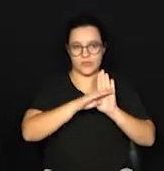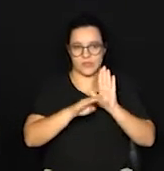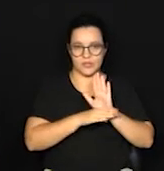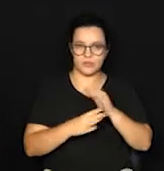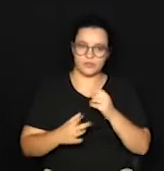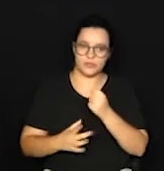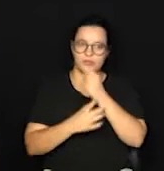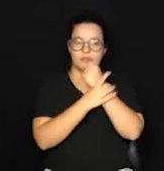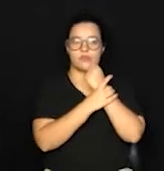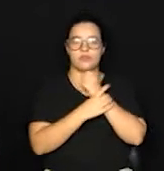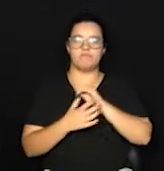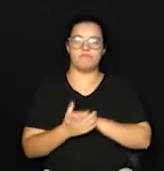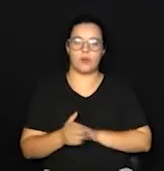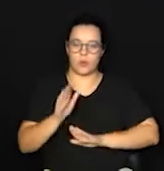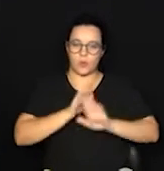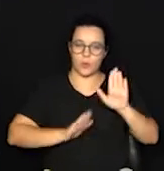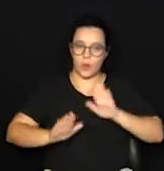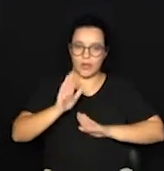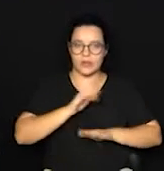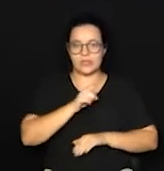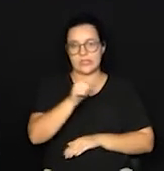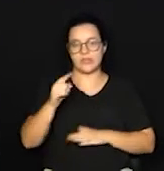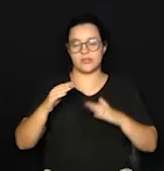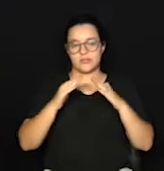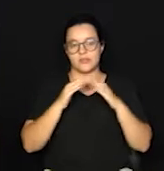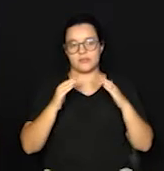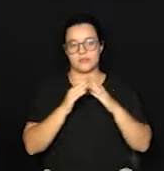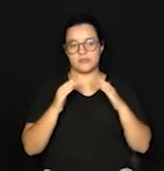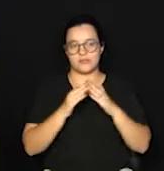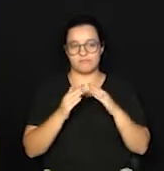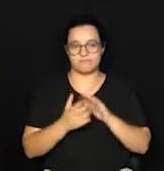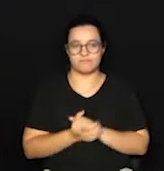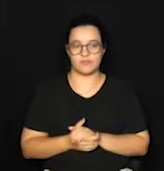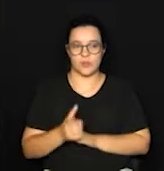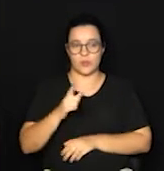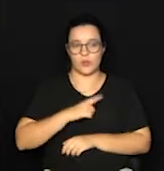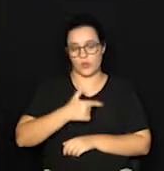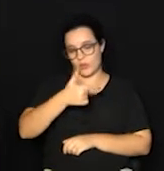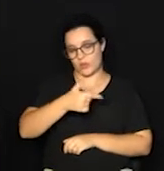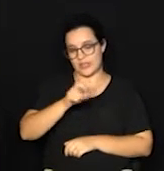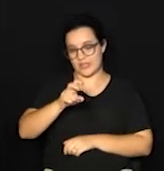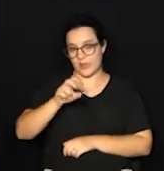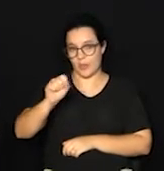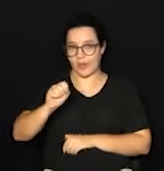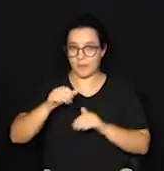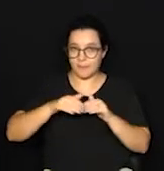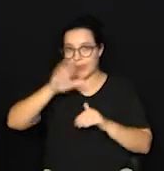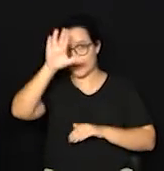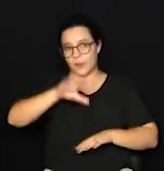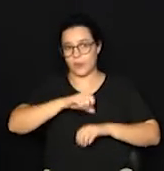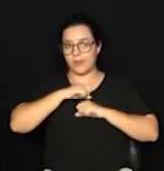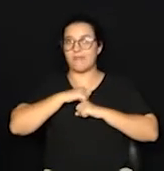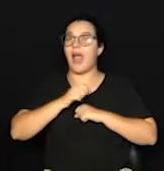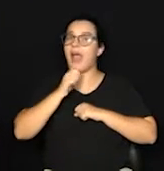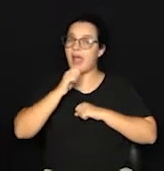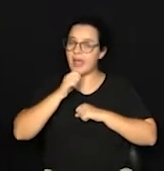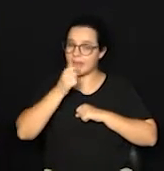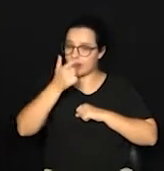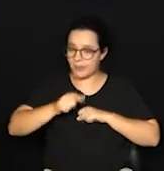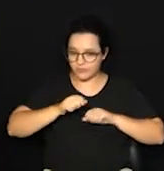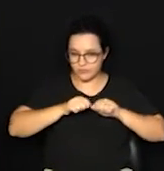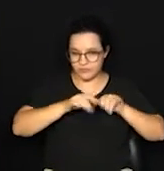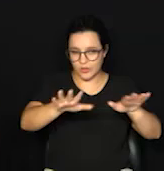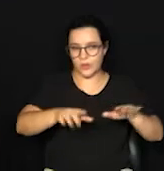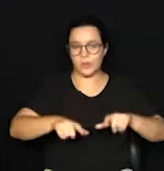Mantenha sempre o cuidado, você aí de casa. Eu falei aqui, são 258 casos a mais. A doença continua circulando,